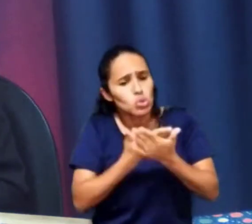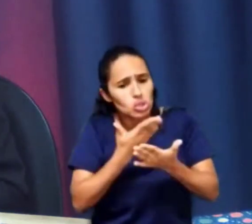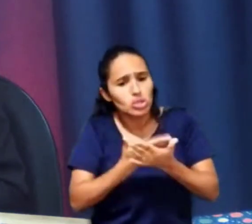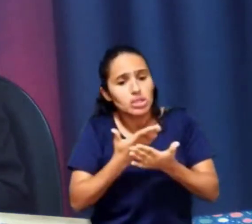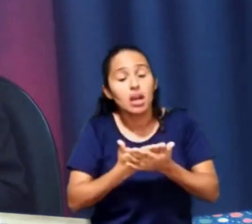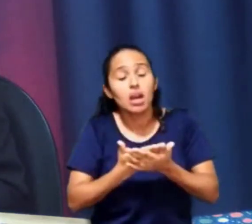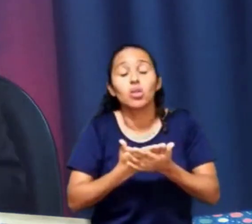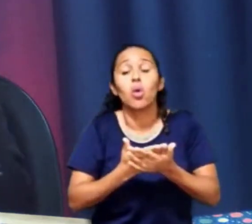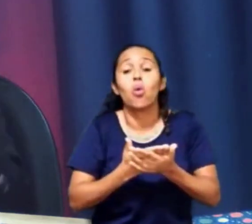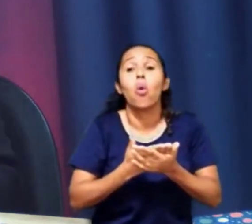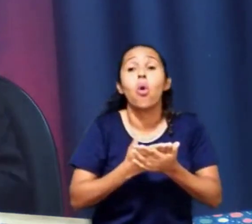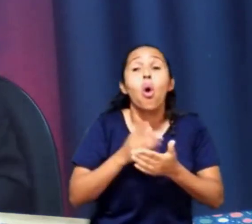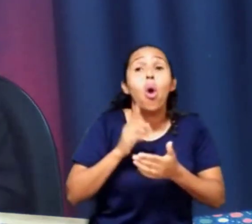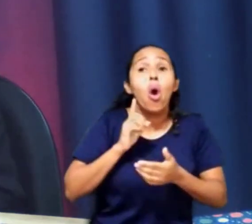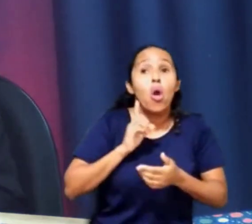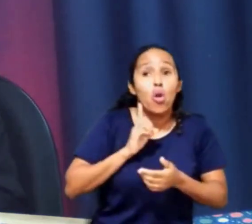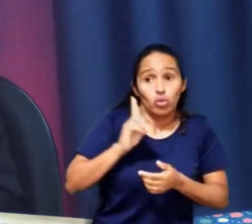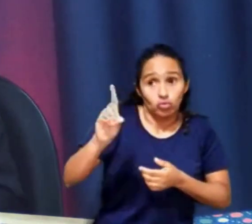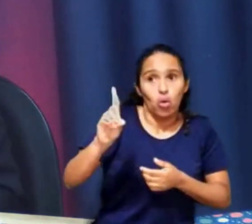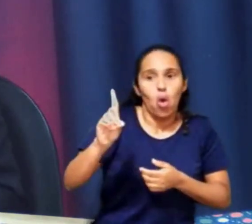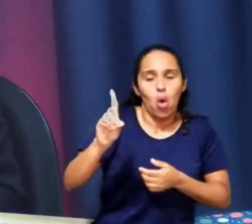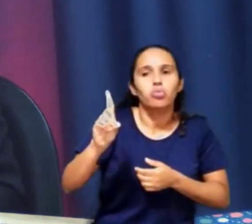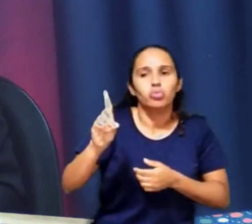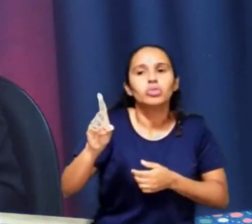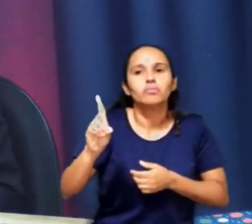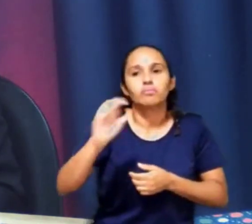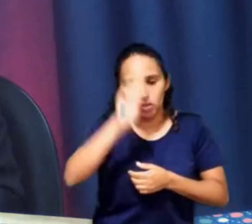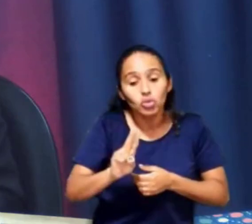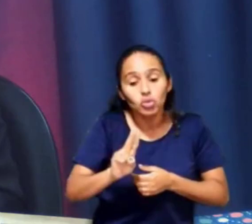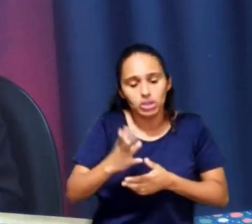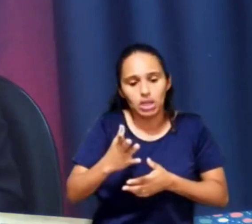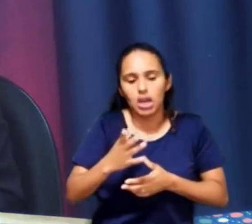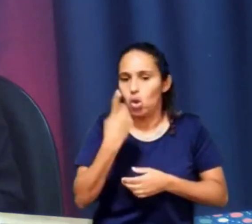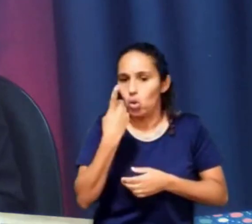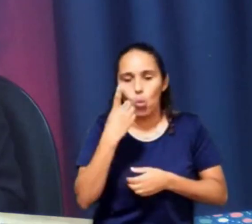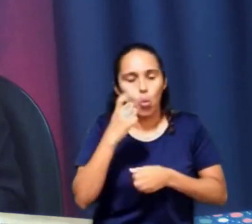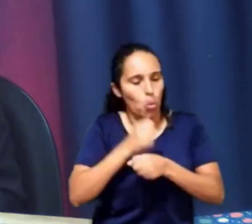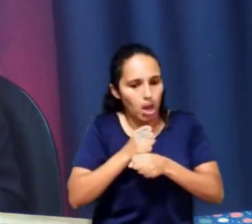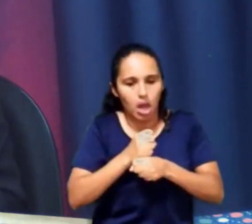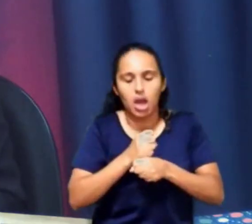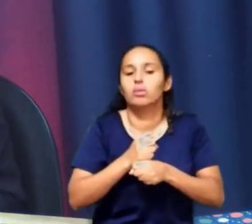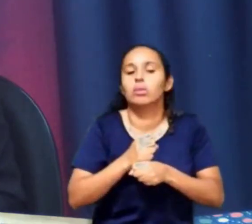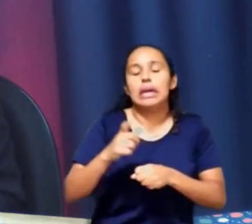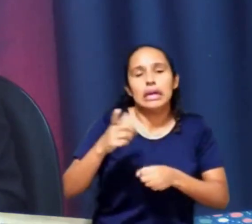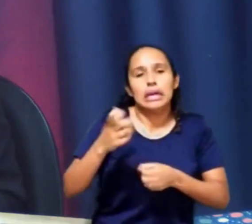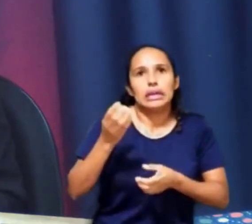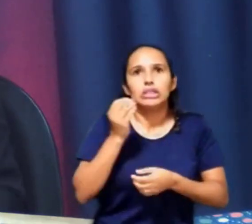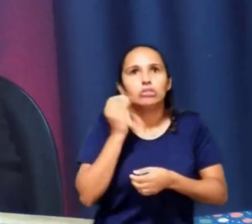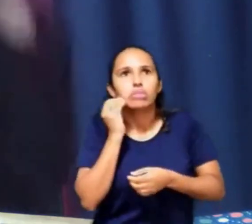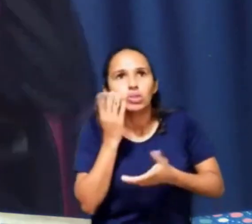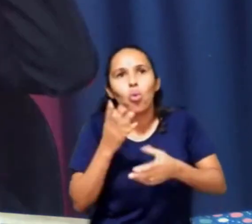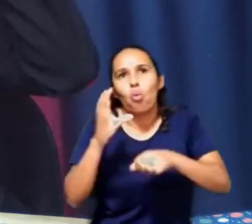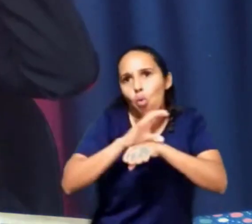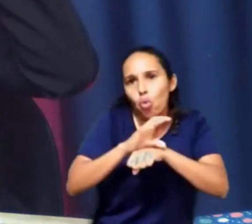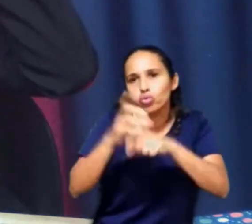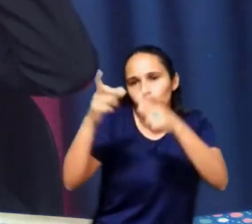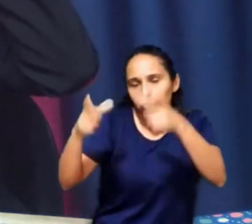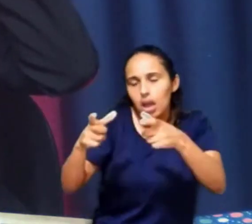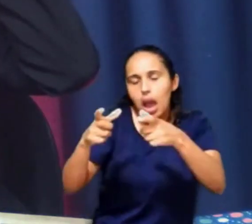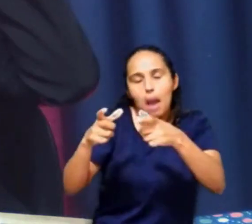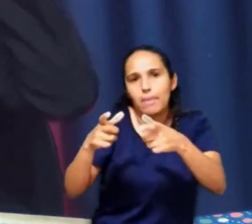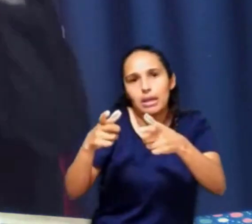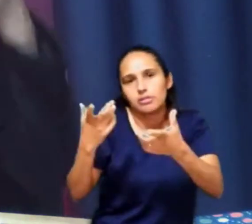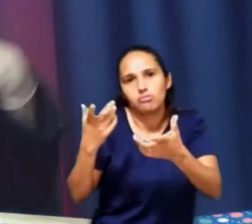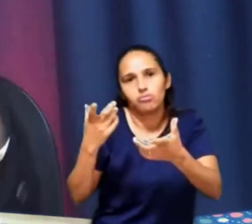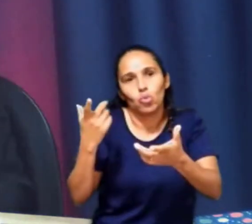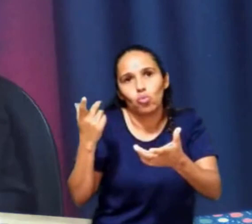1 ano, tentamos fazer um curso no consultório dela, não deu certo, e fomos para Poá. Eu já tinha esse contato com as APAES,